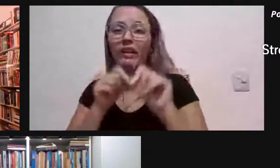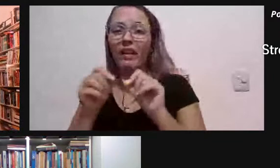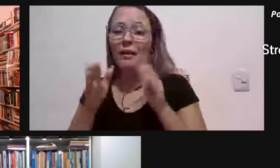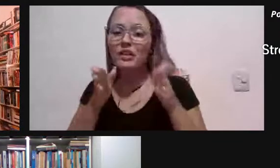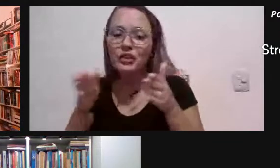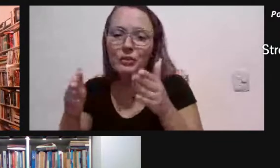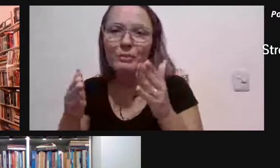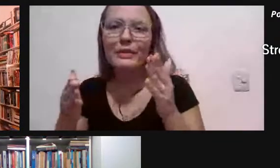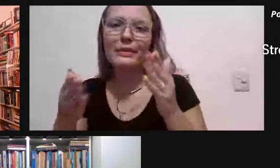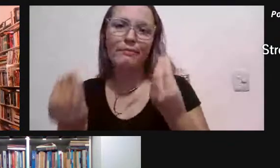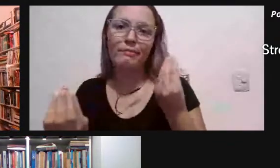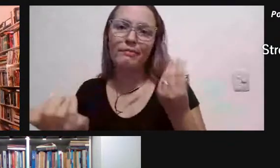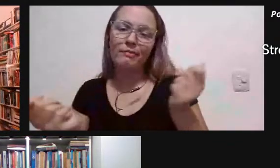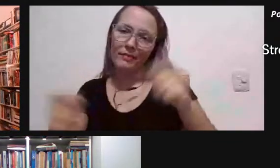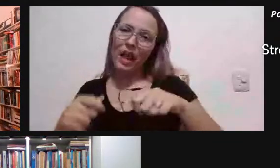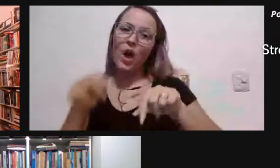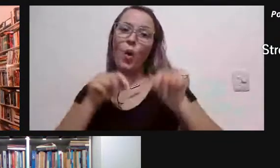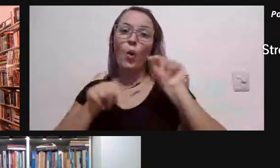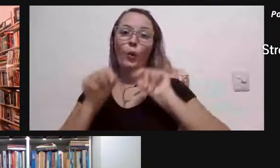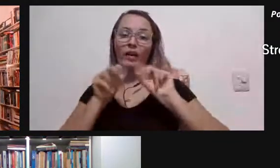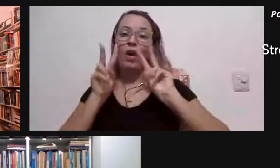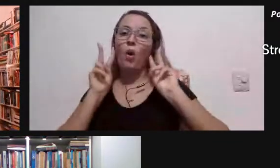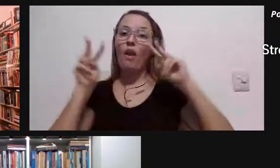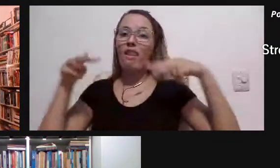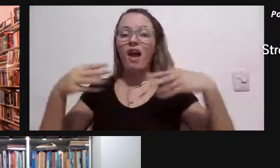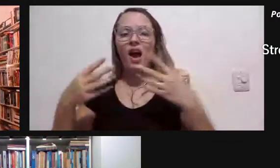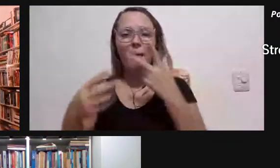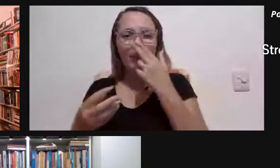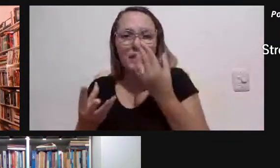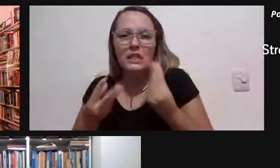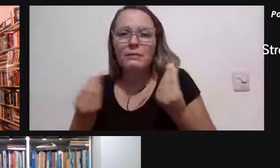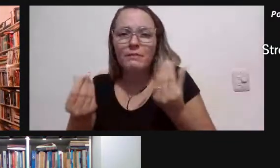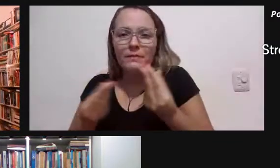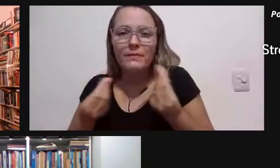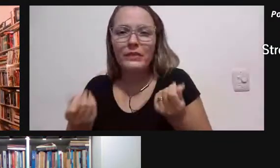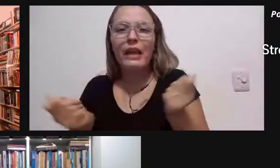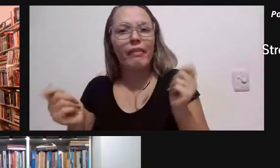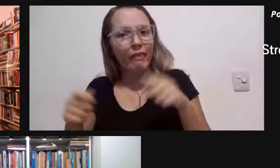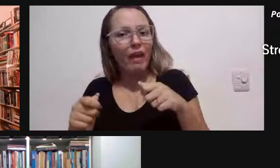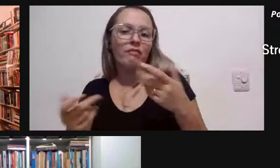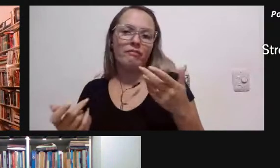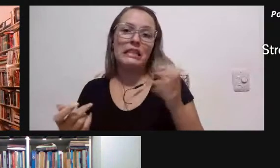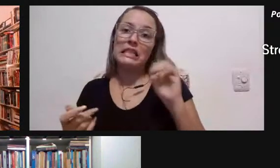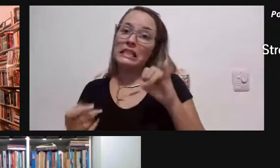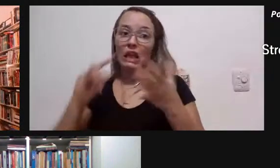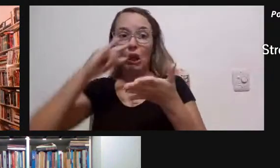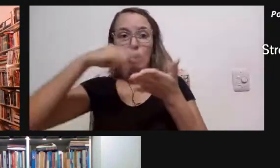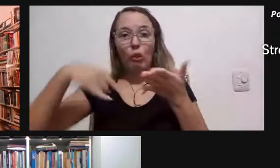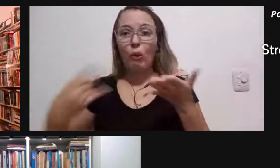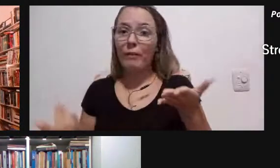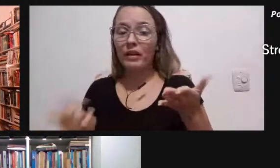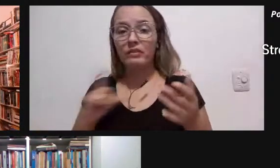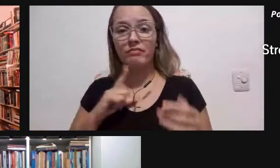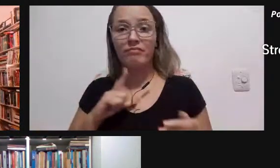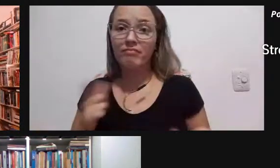sensibilidade para isso, de repente tem documento, né? O documento da polícia, por exemplo, né? O documento da